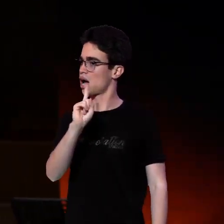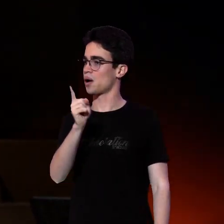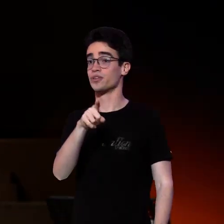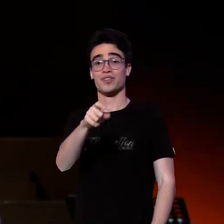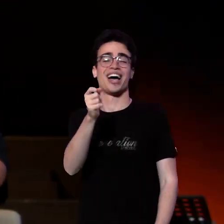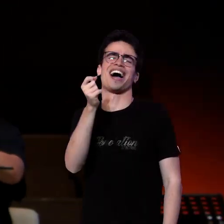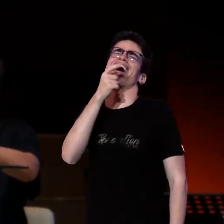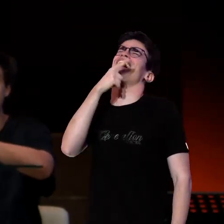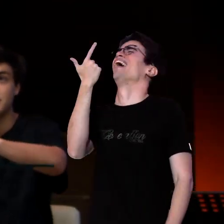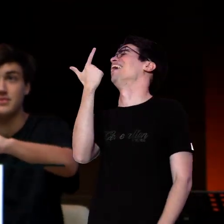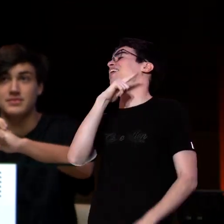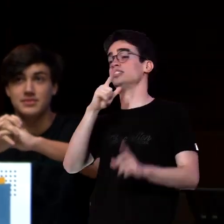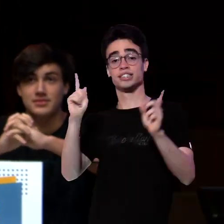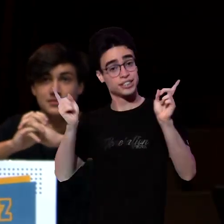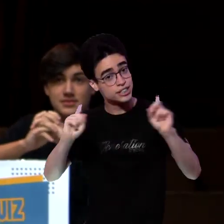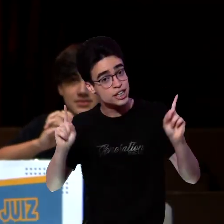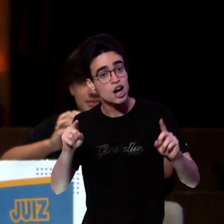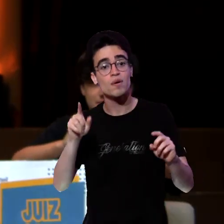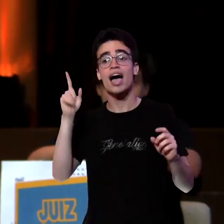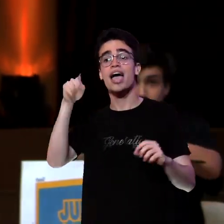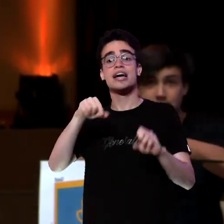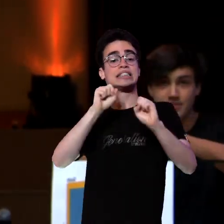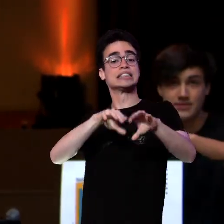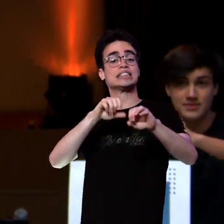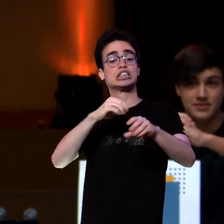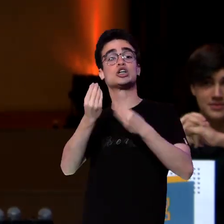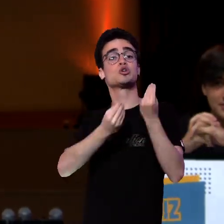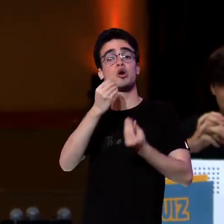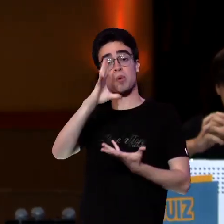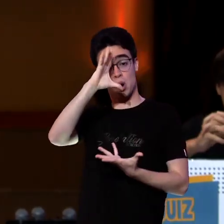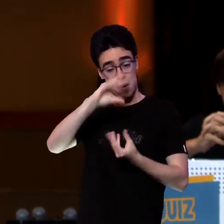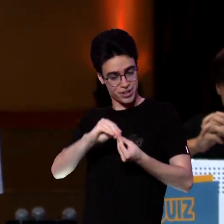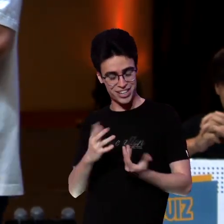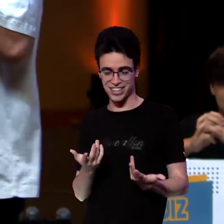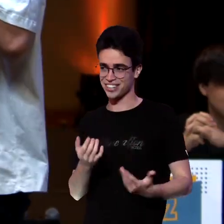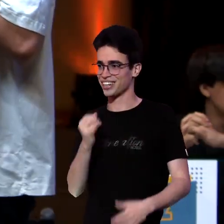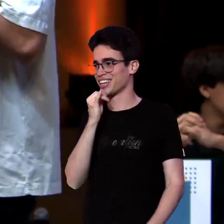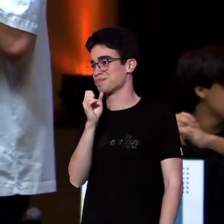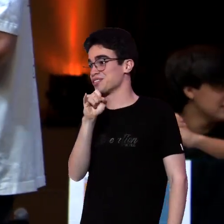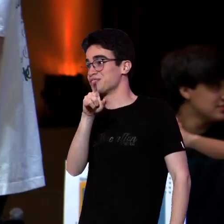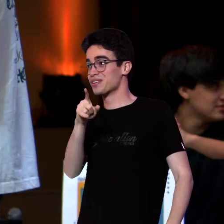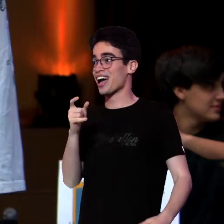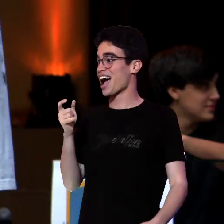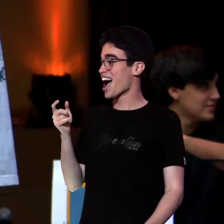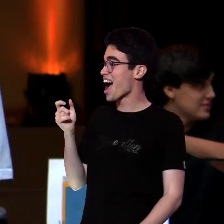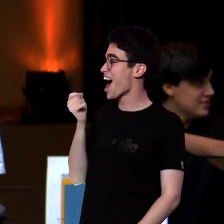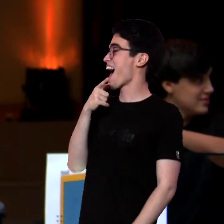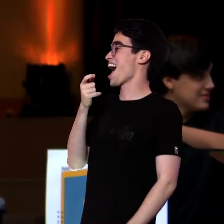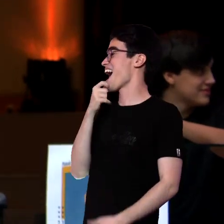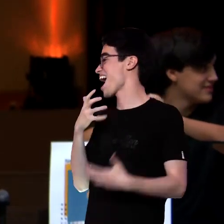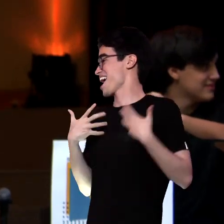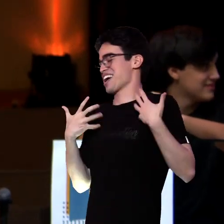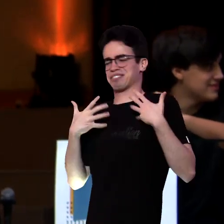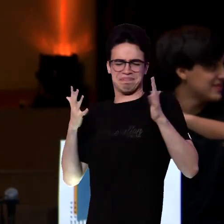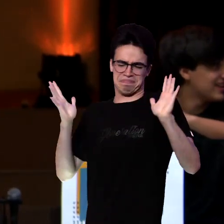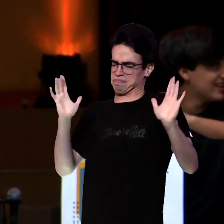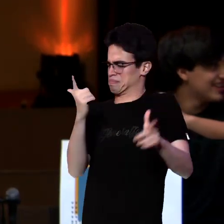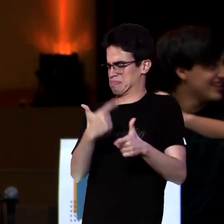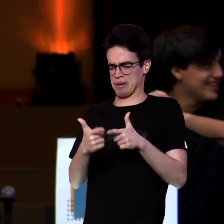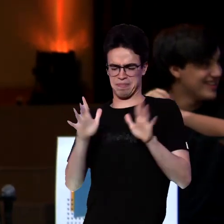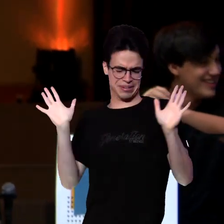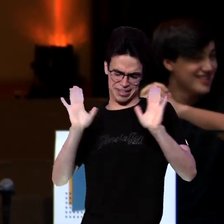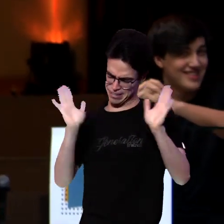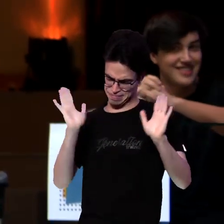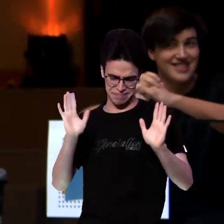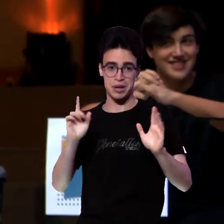você rir. Eu estou fazendo isso para você entender a palavra de Deus. E óbvio, se você se alegrar com isso e dar uma risada, tudo bem, mas aqui